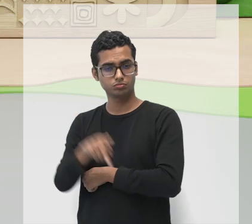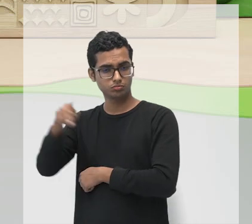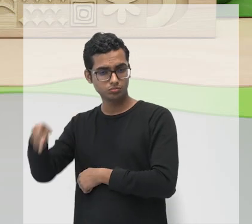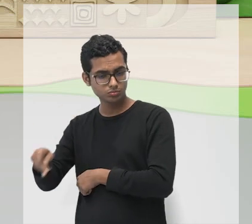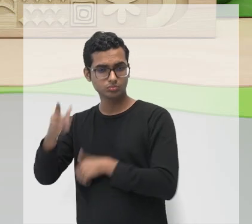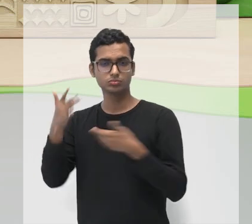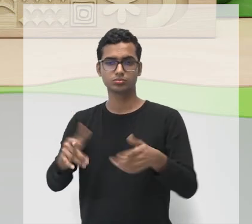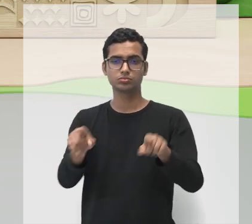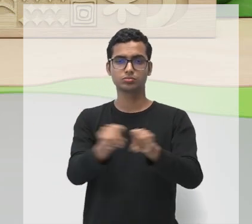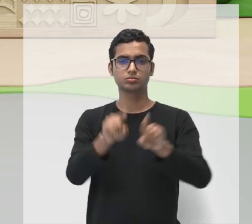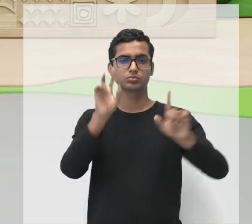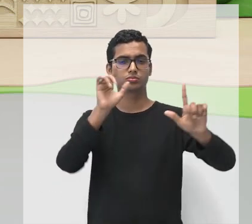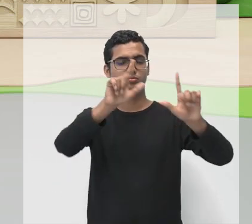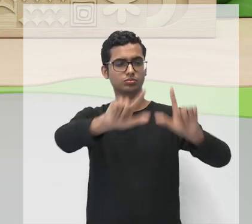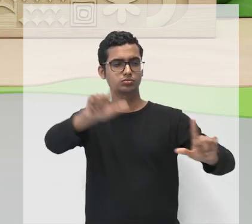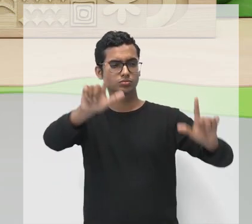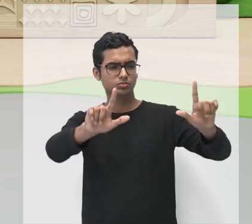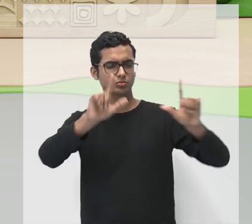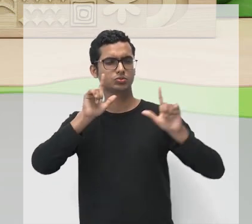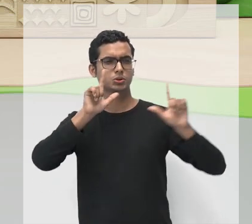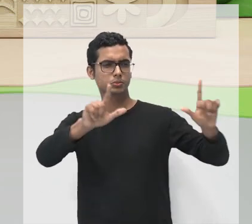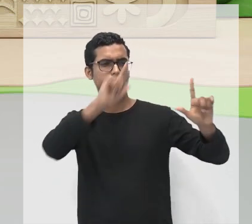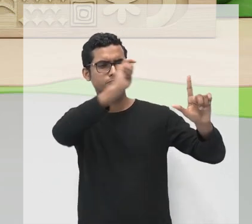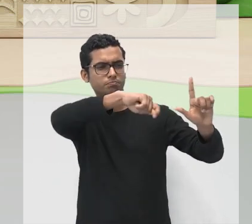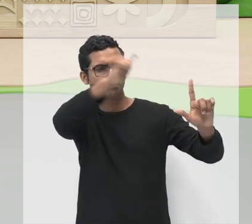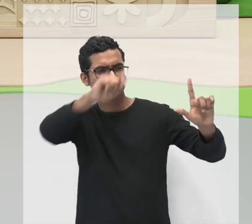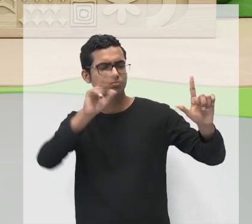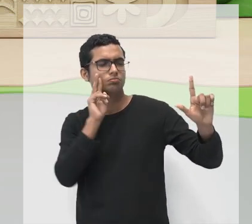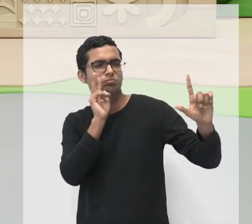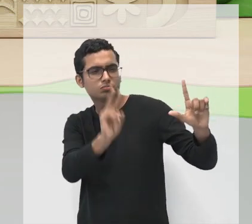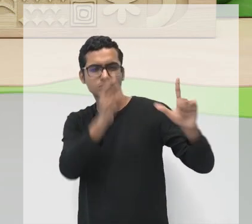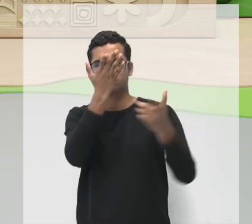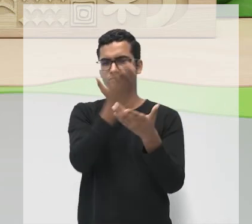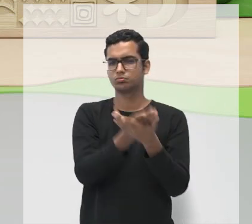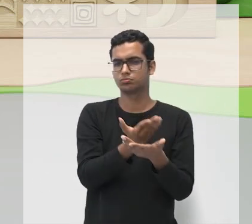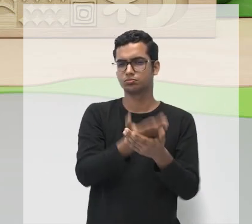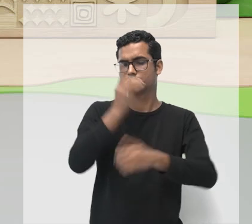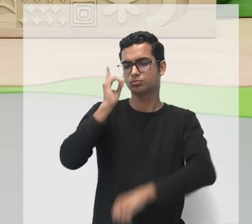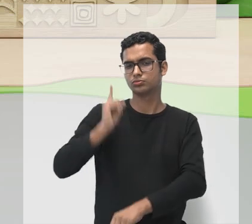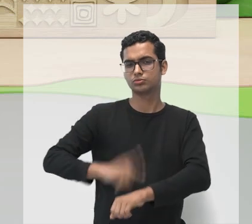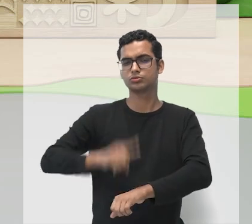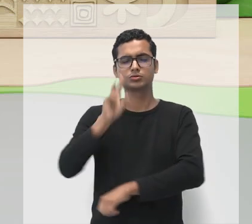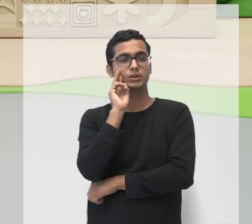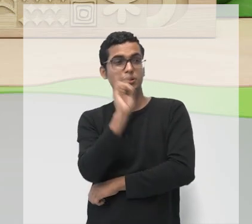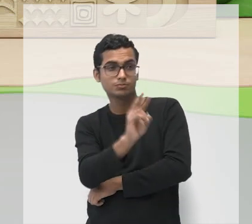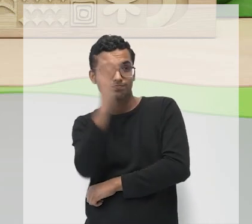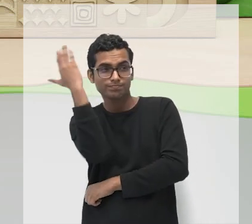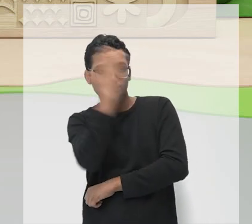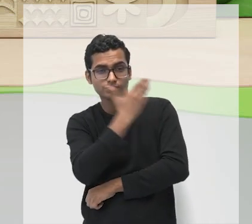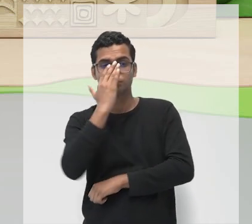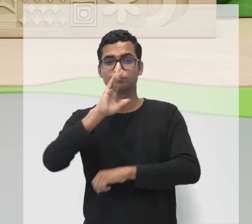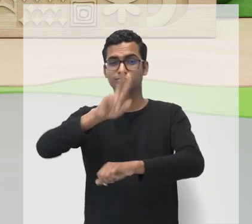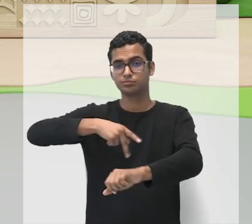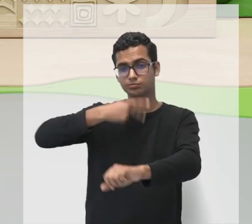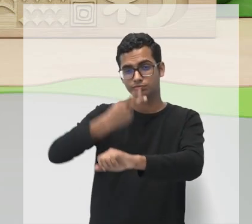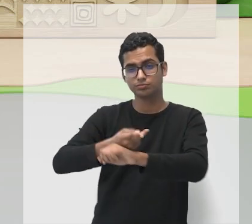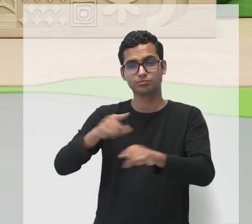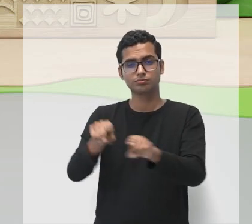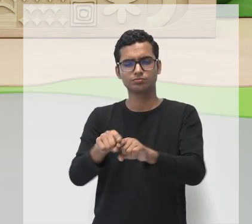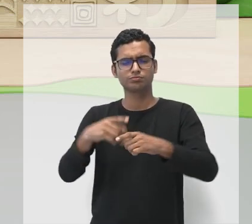ver o quadro negro ou telas, por exemplo, quando você está assistindo uma aula, o que pode levar à